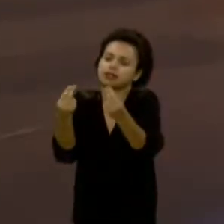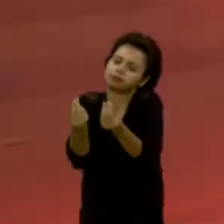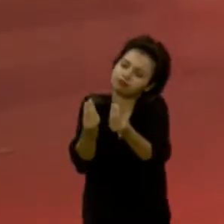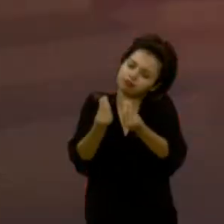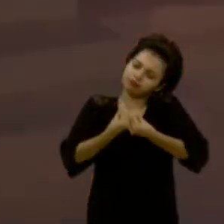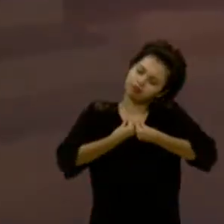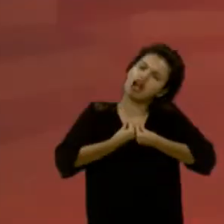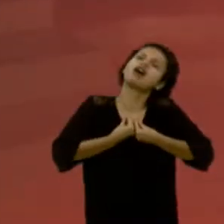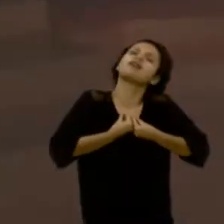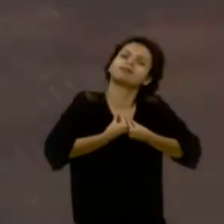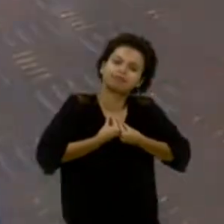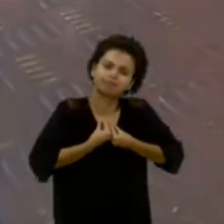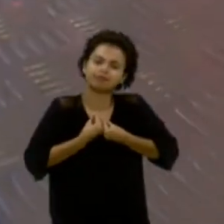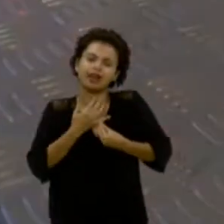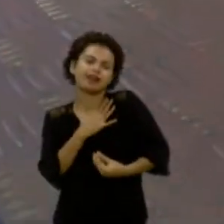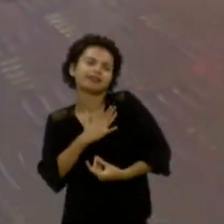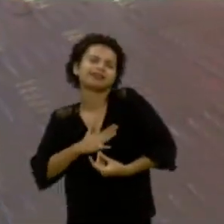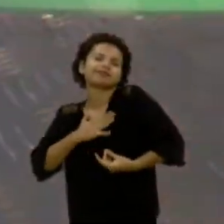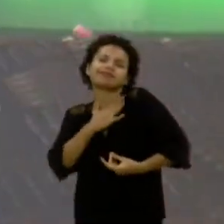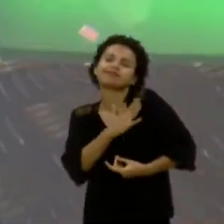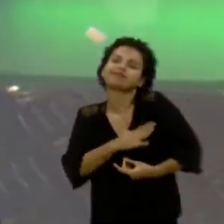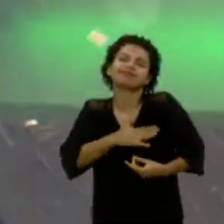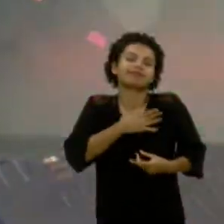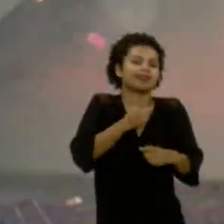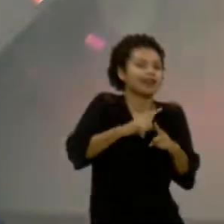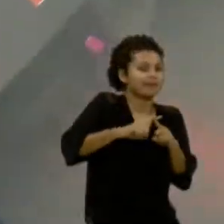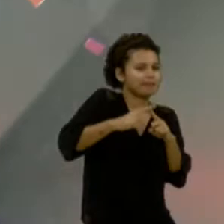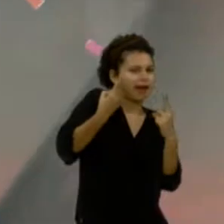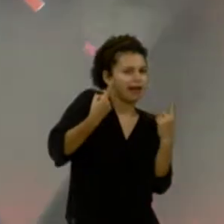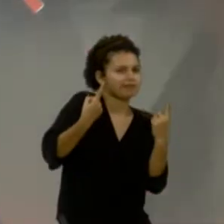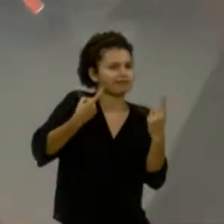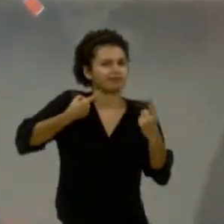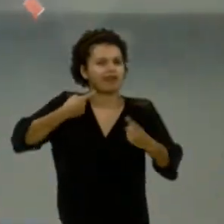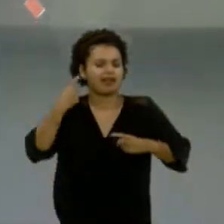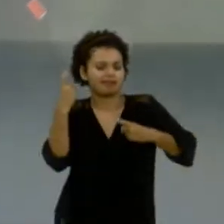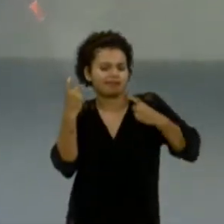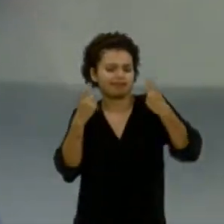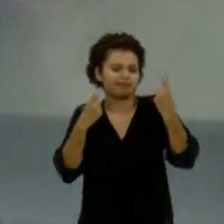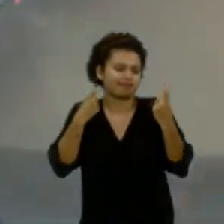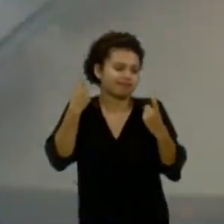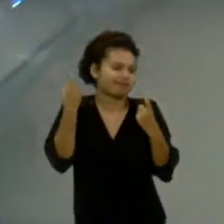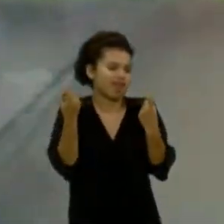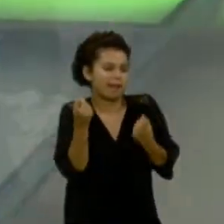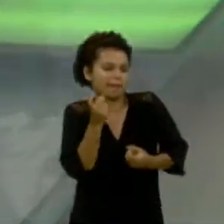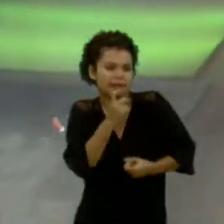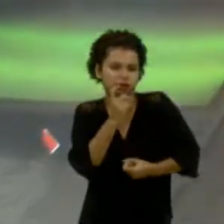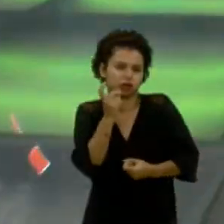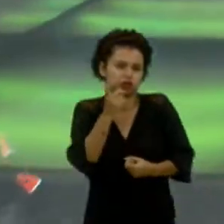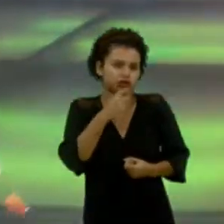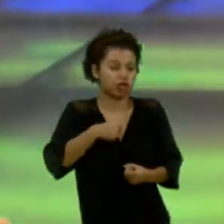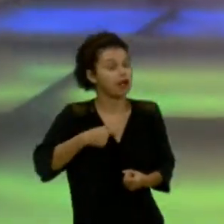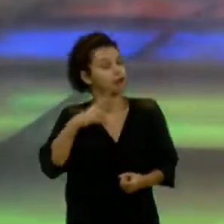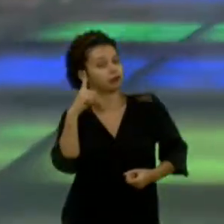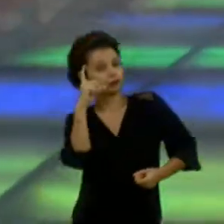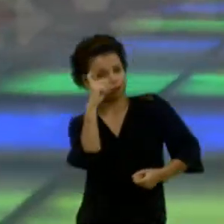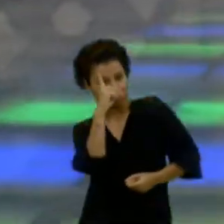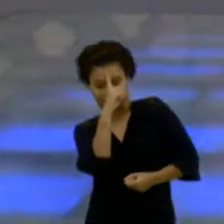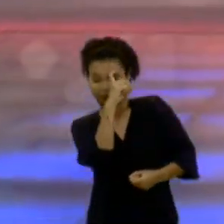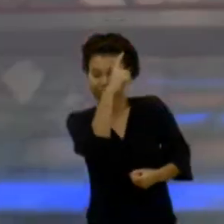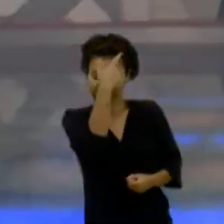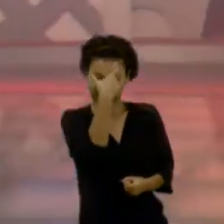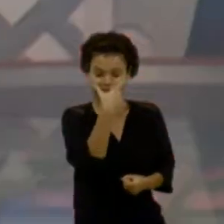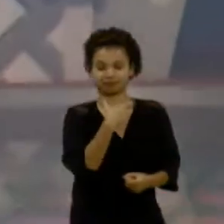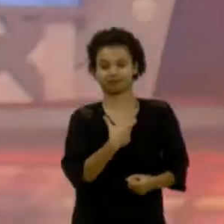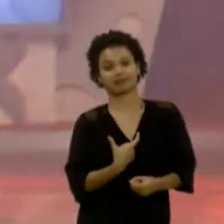me agradar. Mas não te ilude, eu sou difícil, sinto